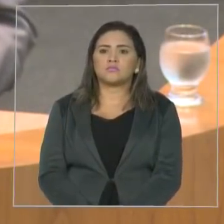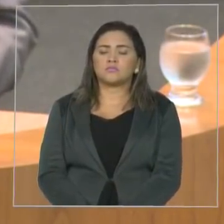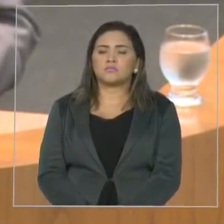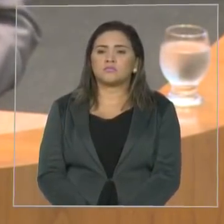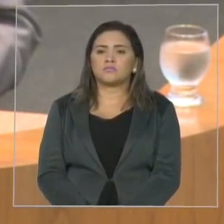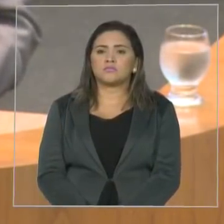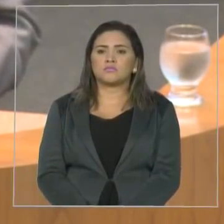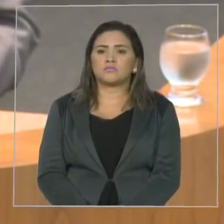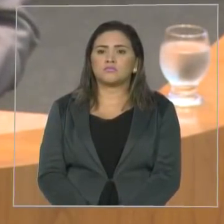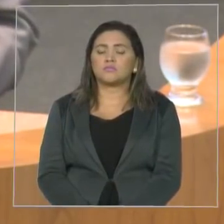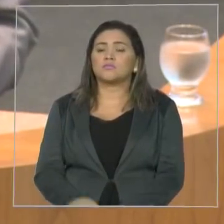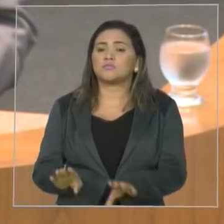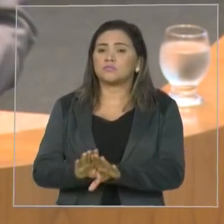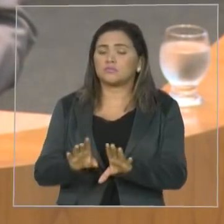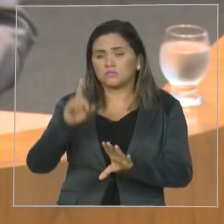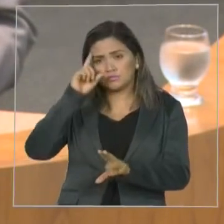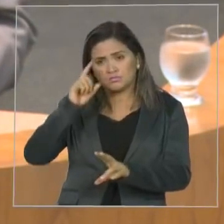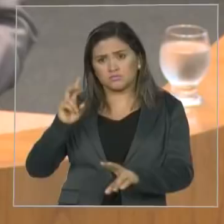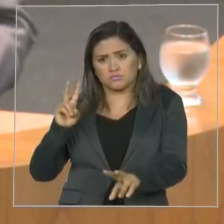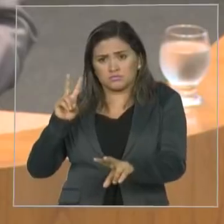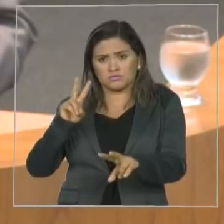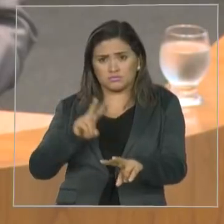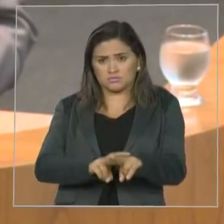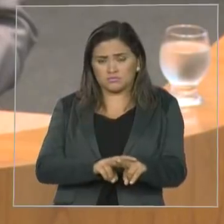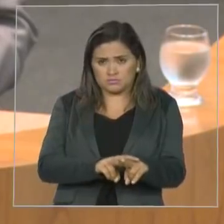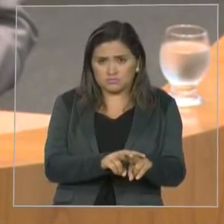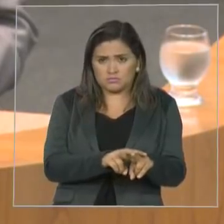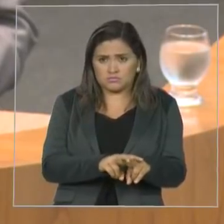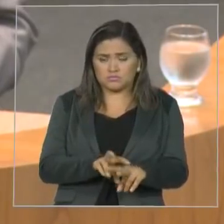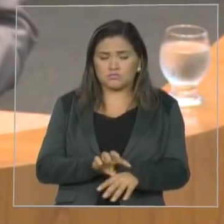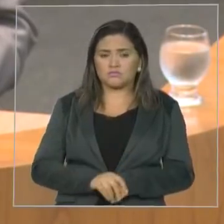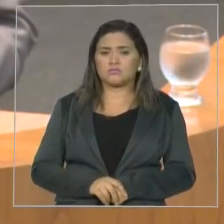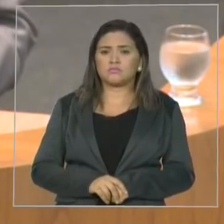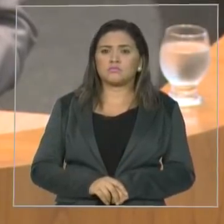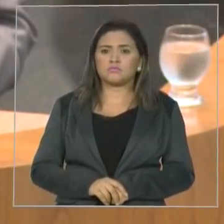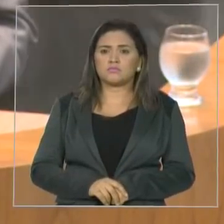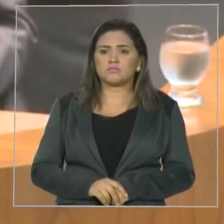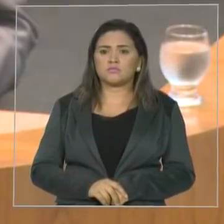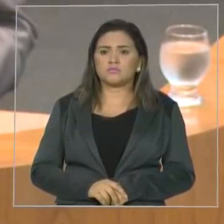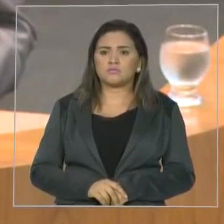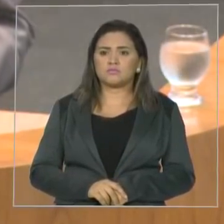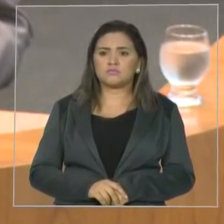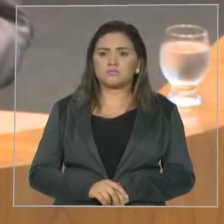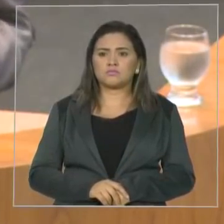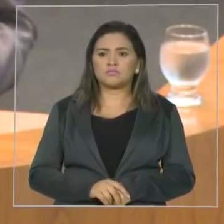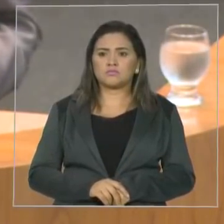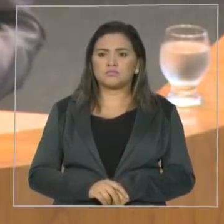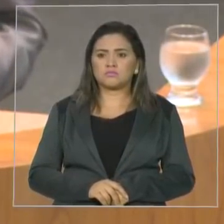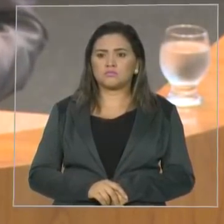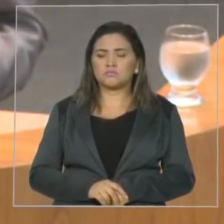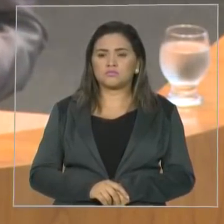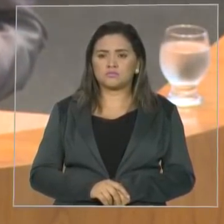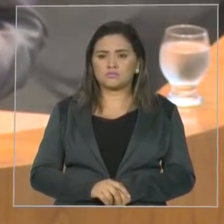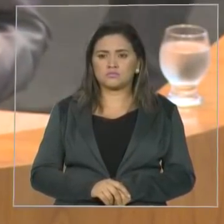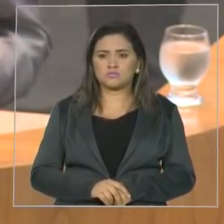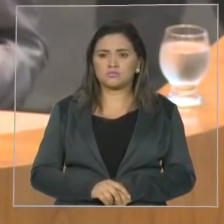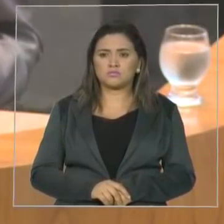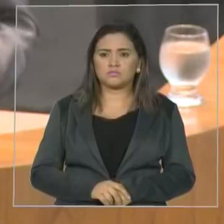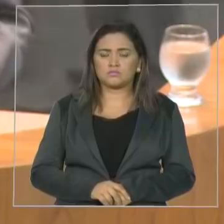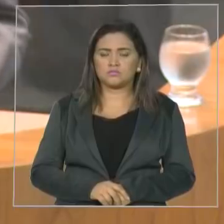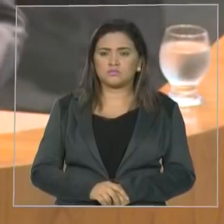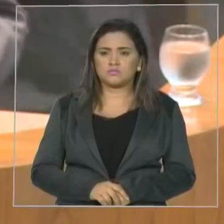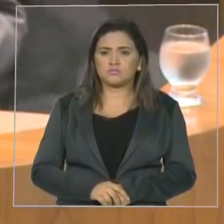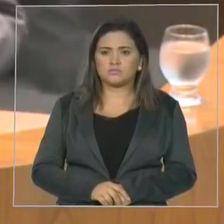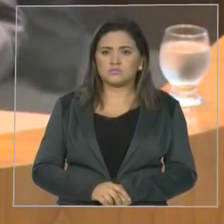diversas. As Forças Armadas são totalmente diversas da destinação das